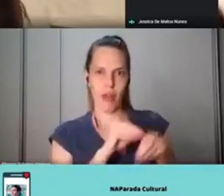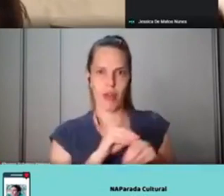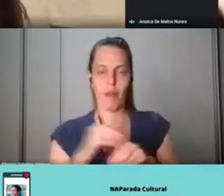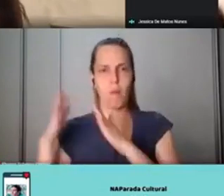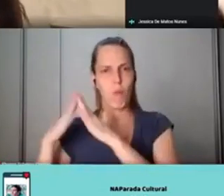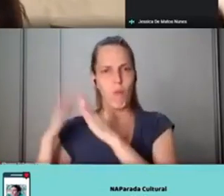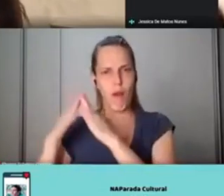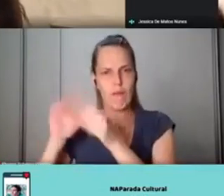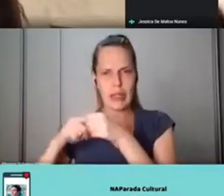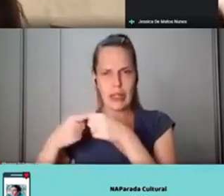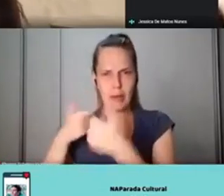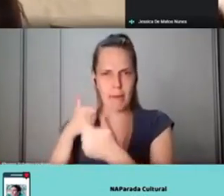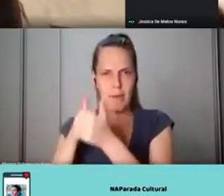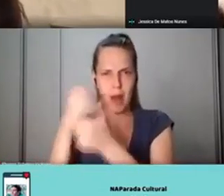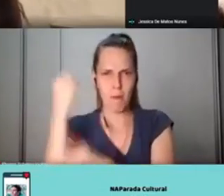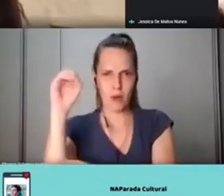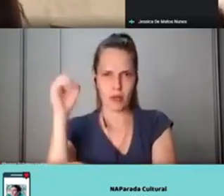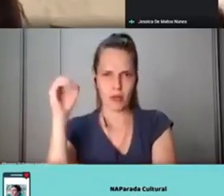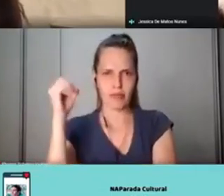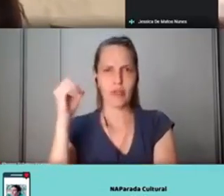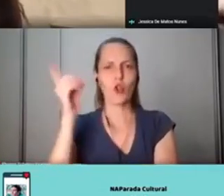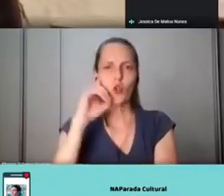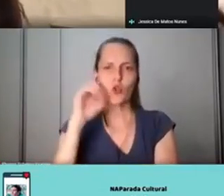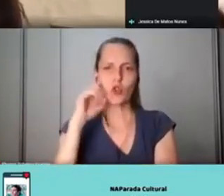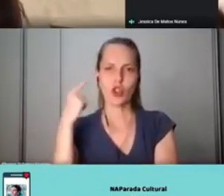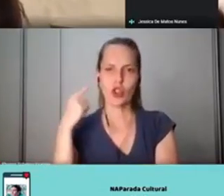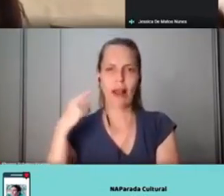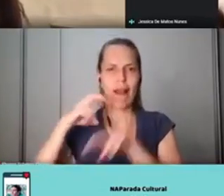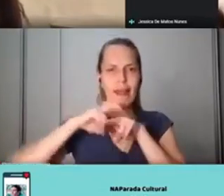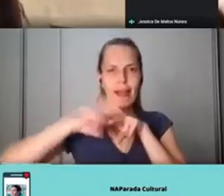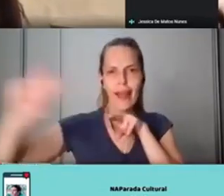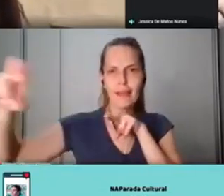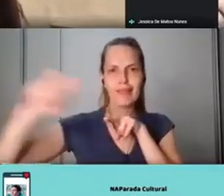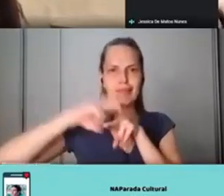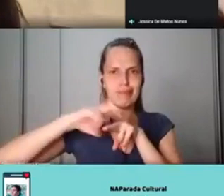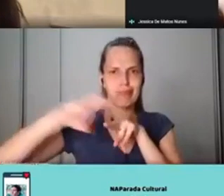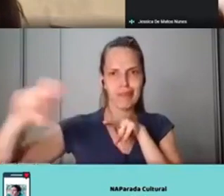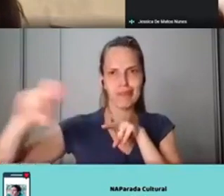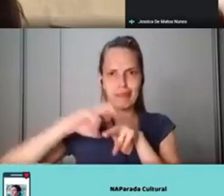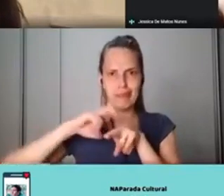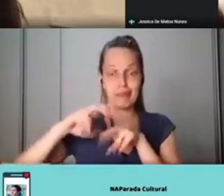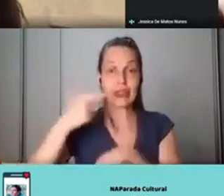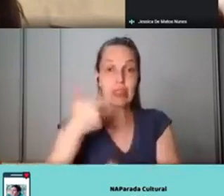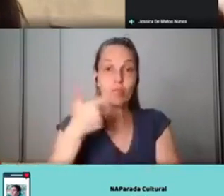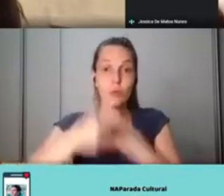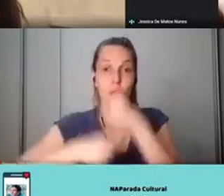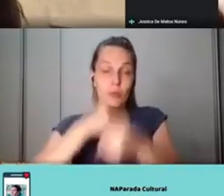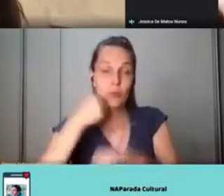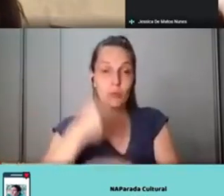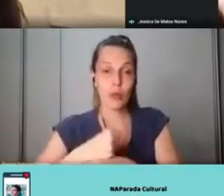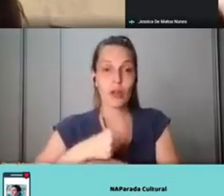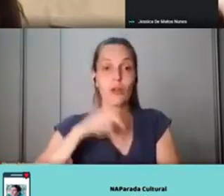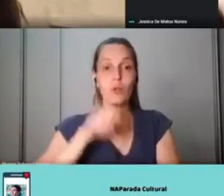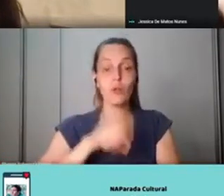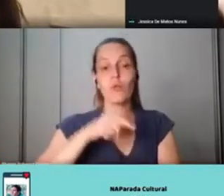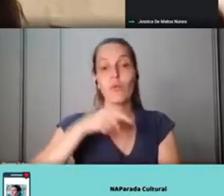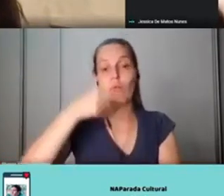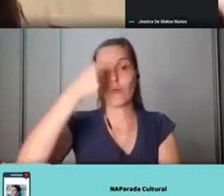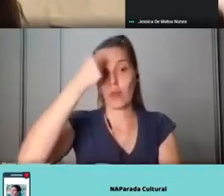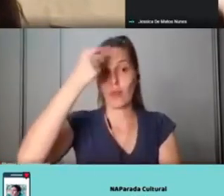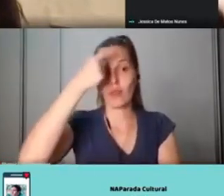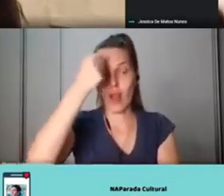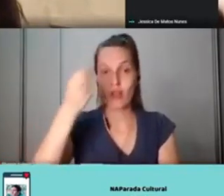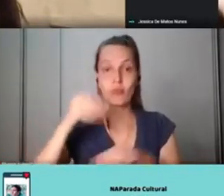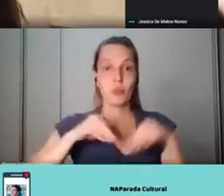ia todos os dias e voltava de trem, né? Aí chegou no segundo ano da faculdade e eu acabei me mudando para Porto Alegre, dividindo apartamento com as